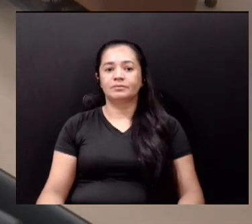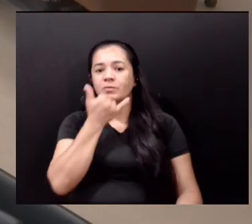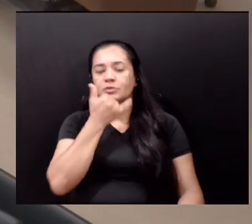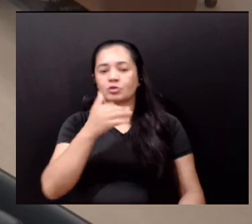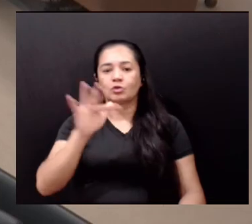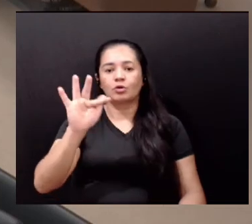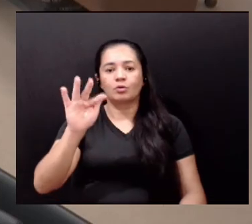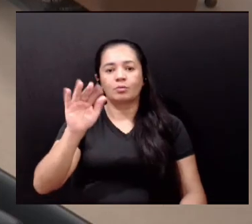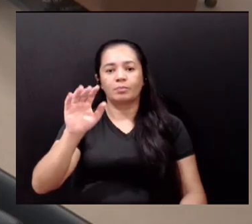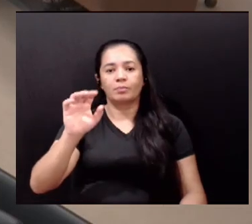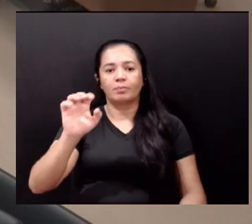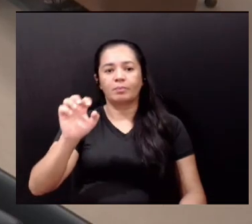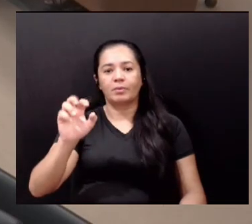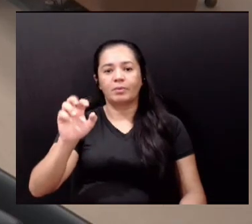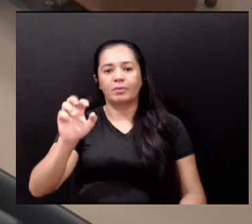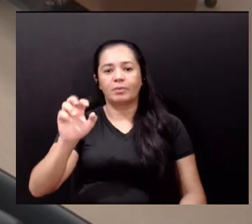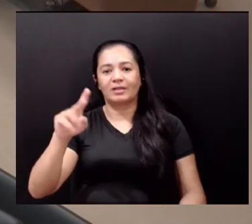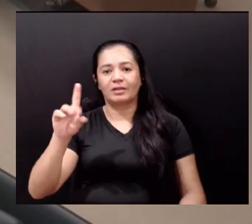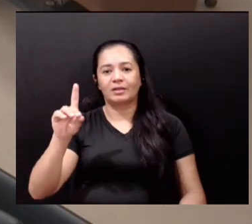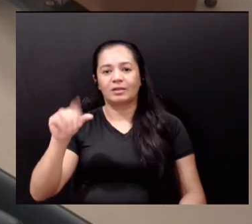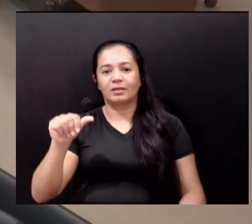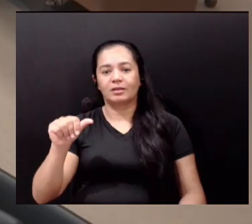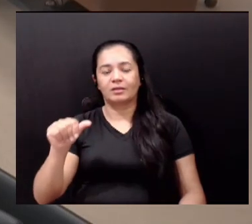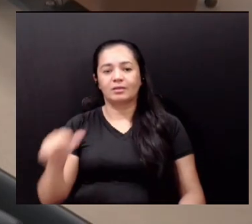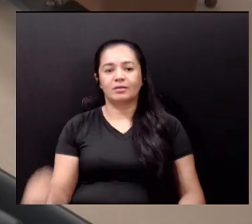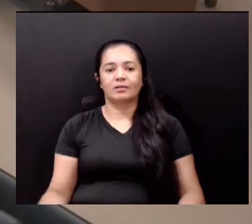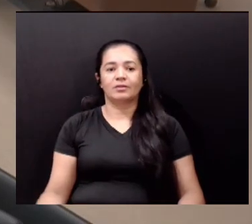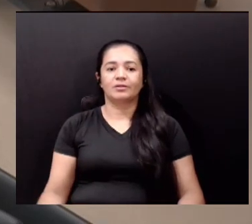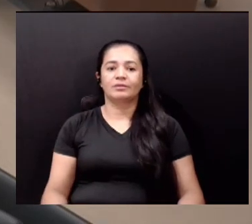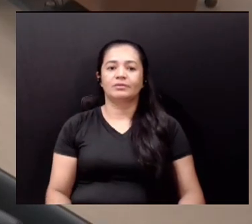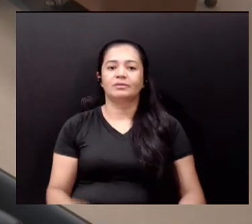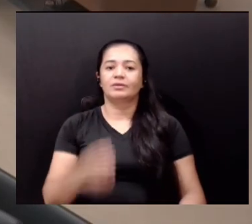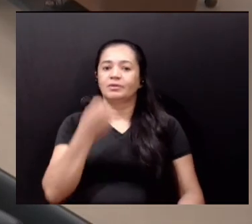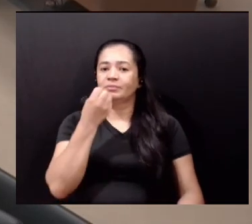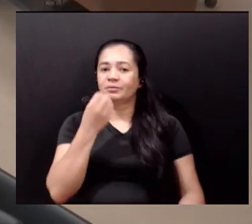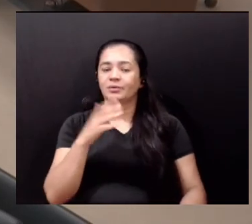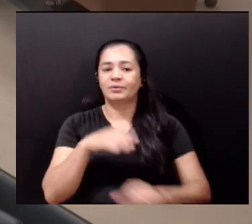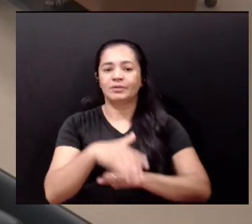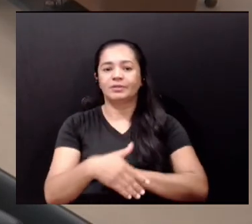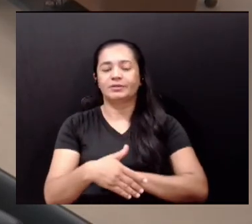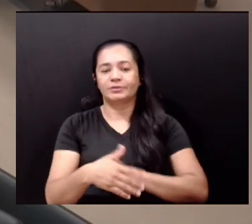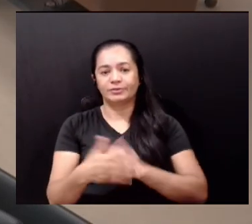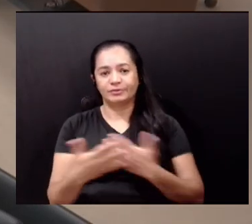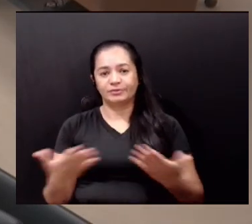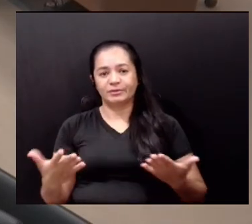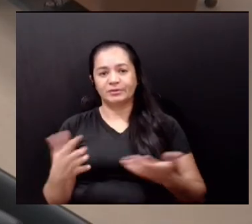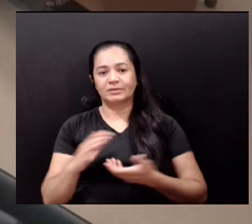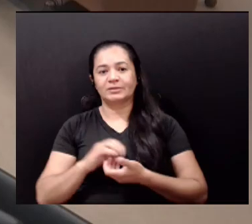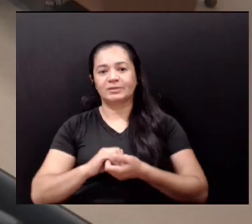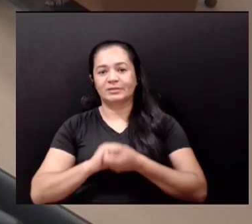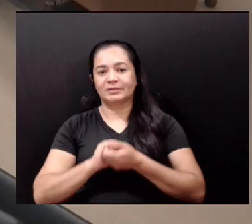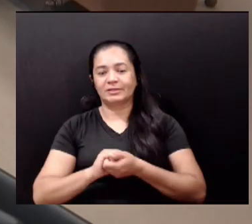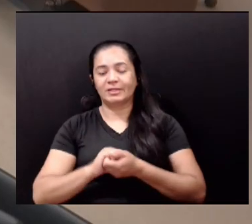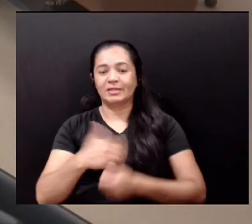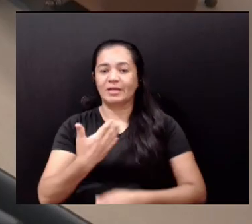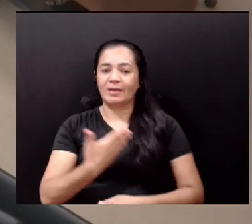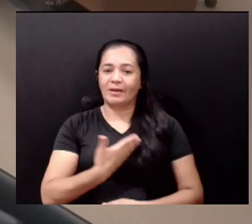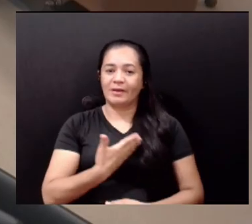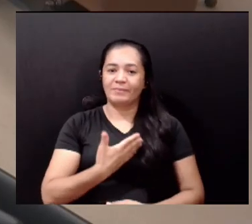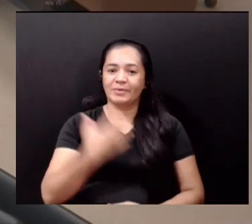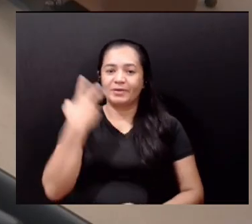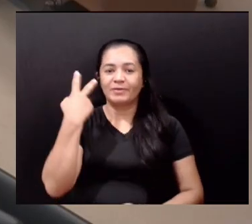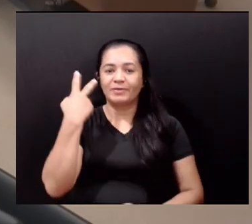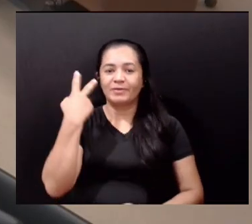vou usar tudo. Boa noite, pessoal. Gostaria de saudar as minhas colegas aqui de bancada, a Mariana,